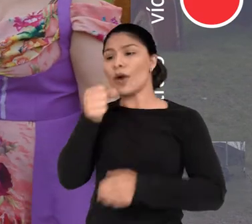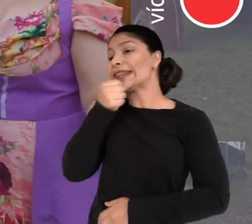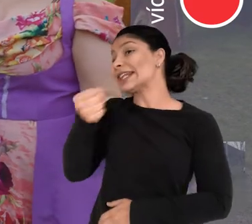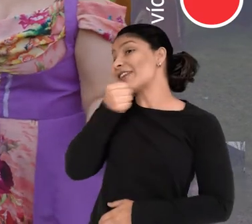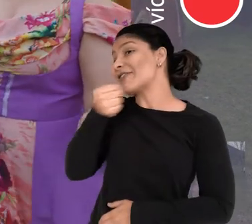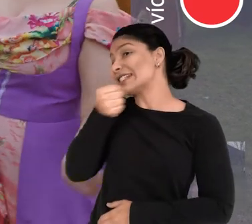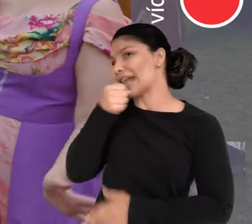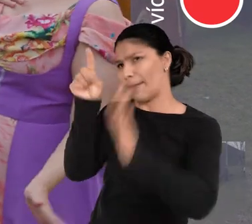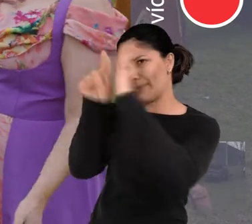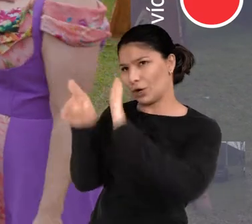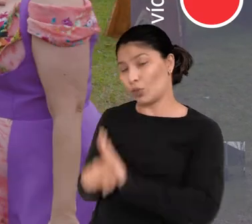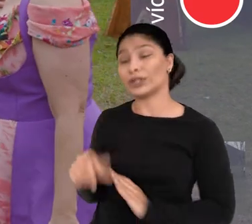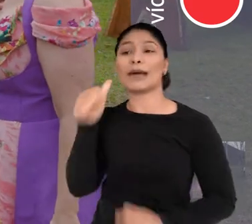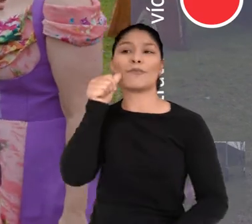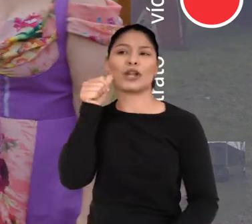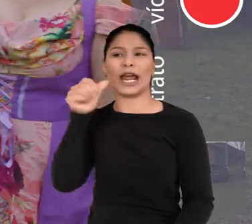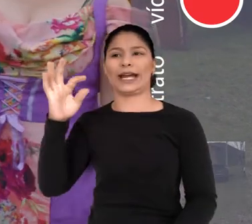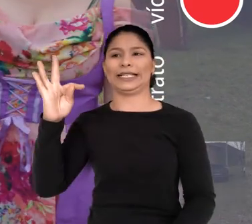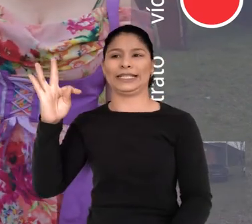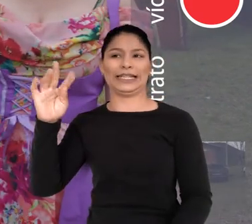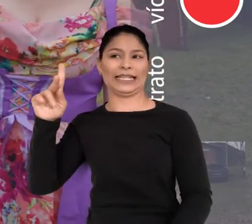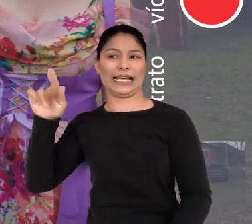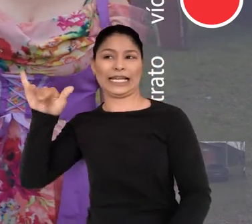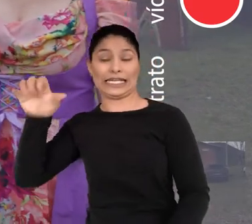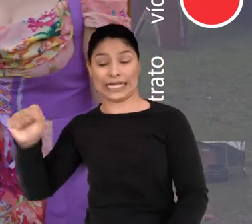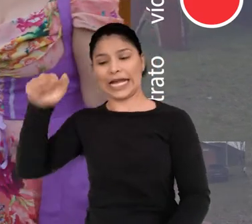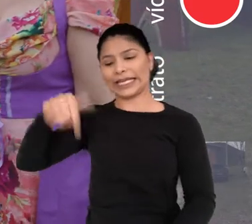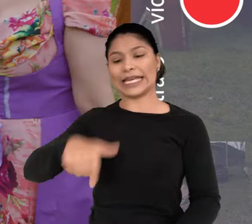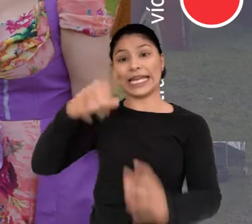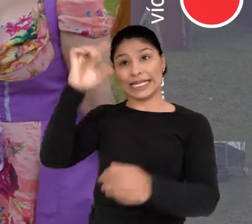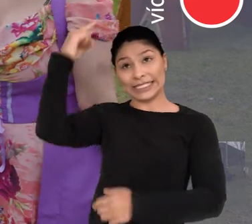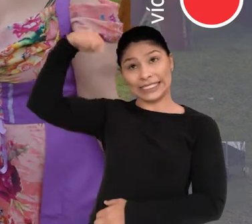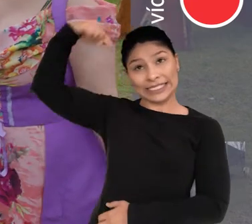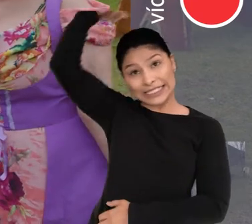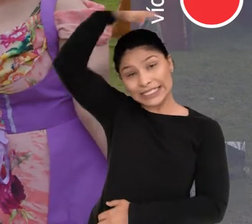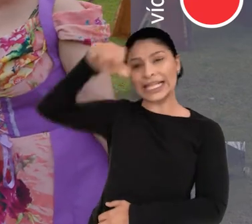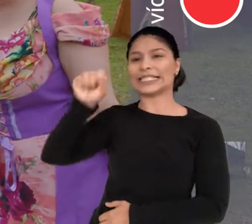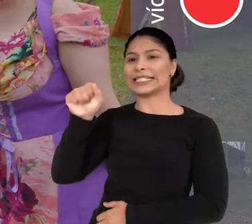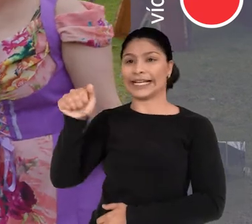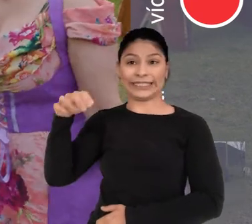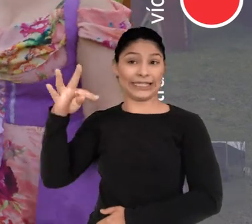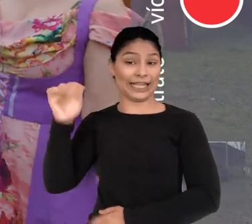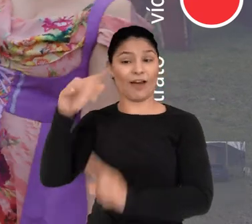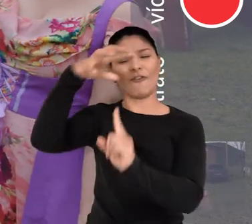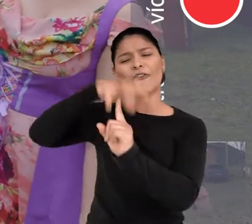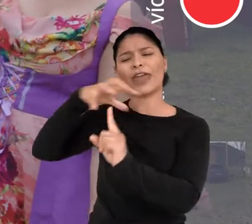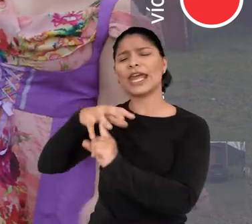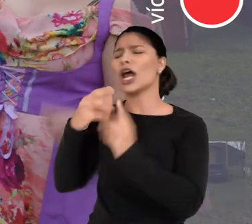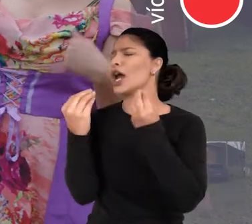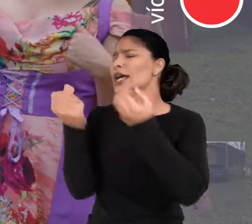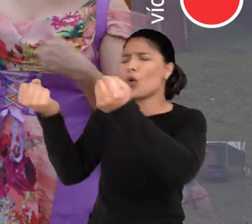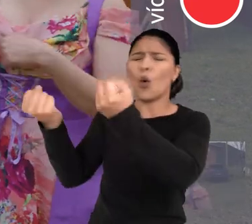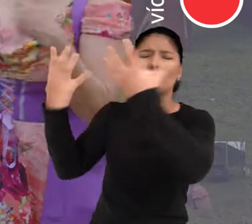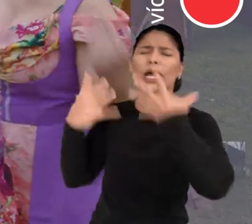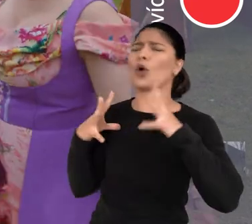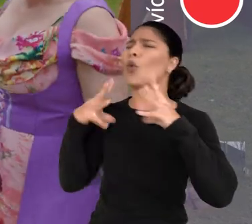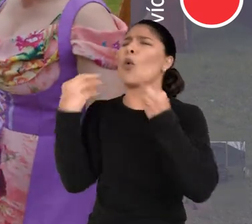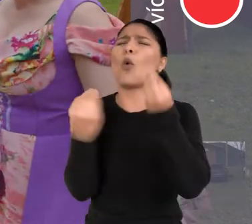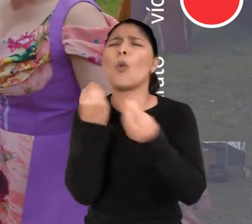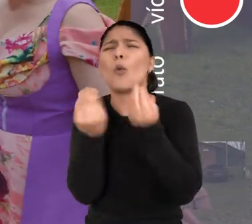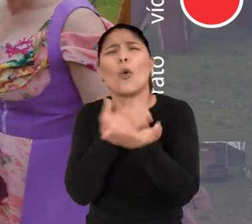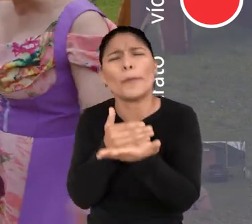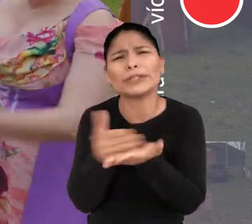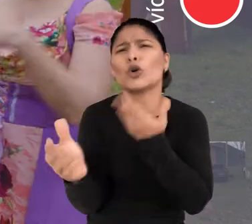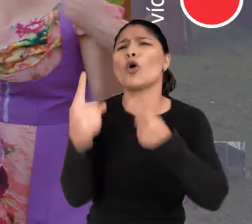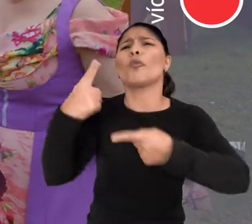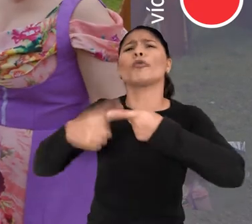orgânicos E eu vou entrevistar a Thaís Que é aqui do Santa Feira E vai falar pra gente como tudo